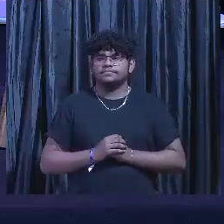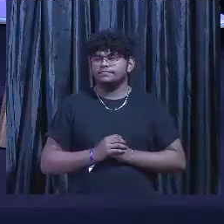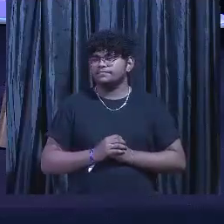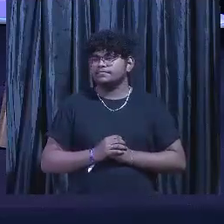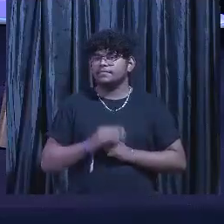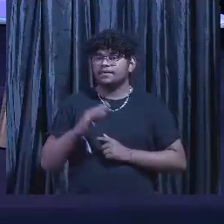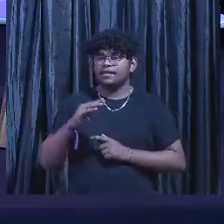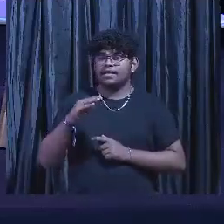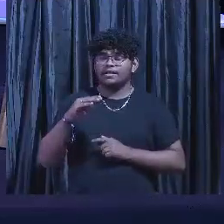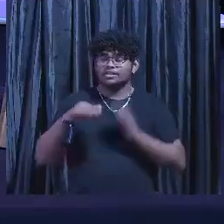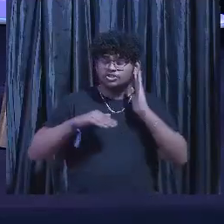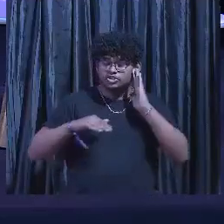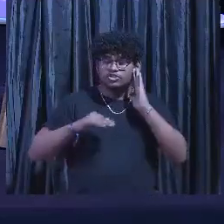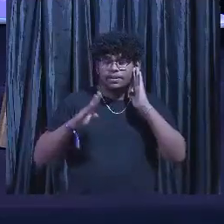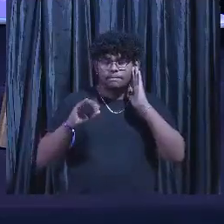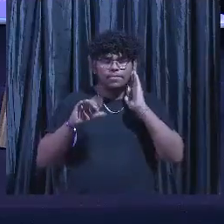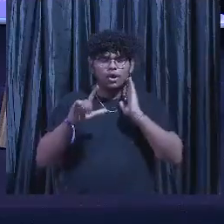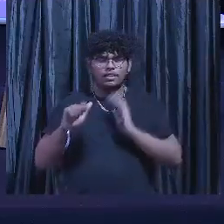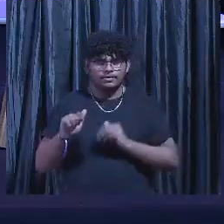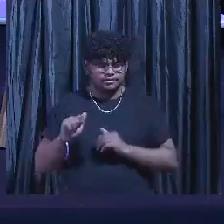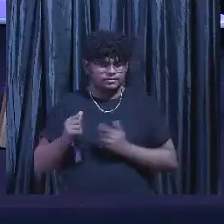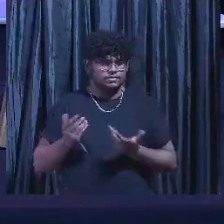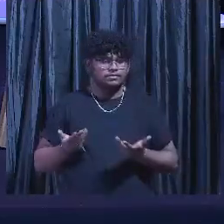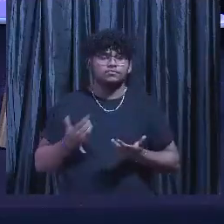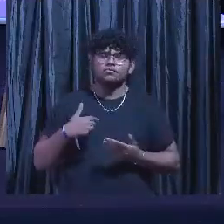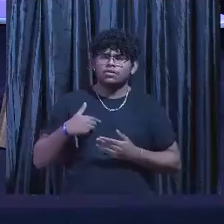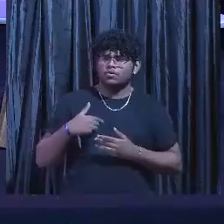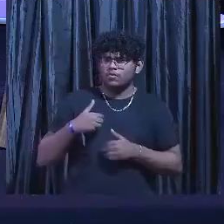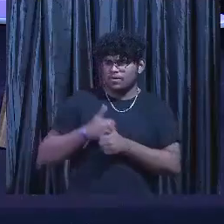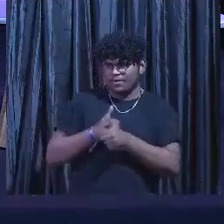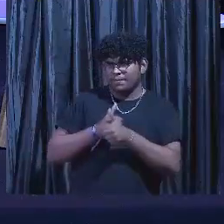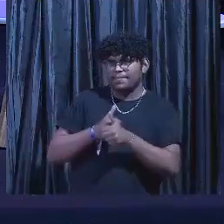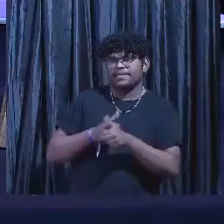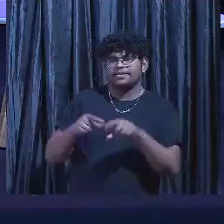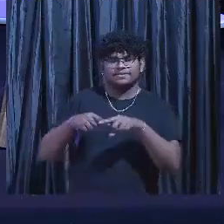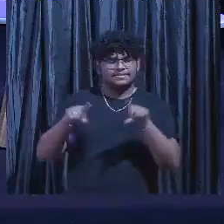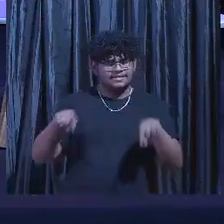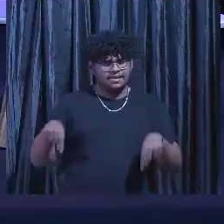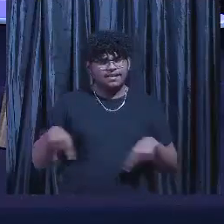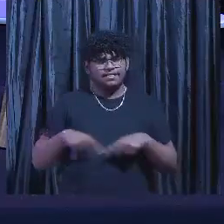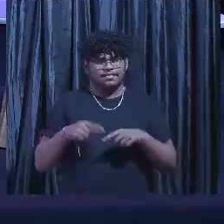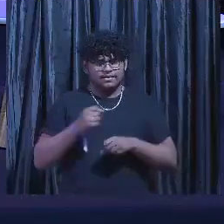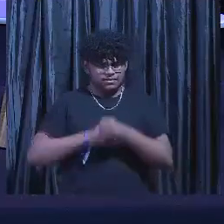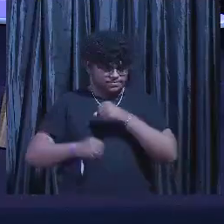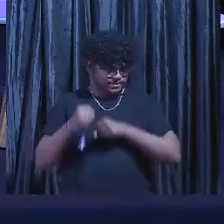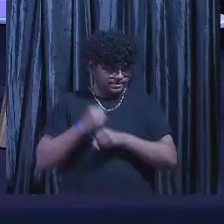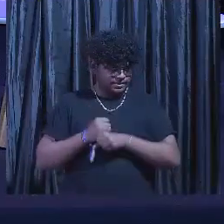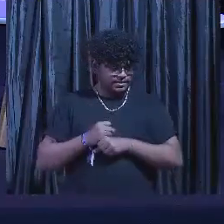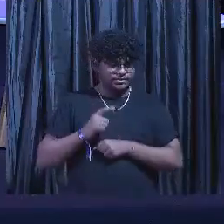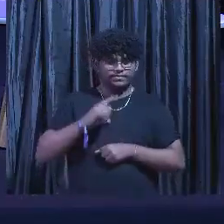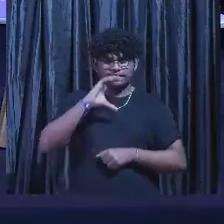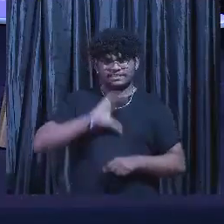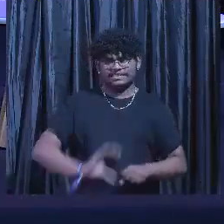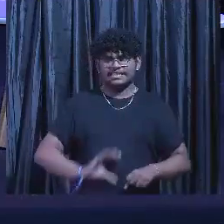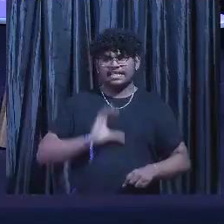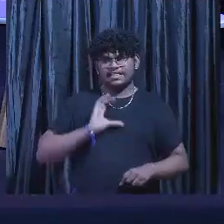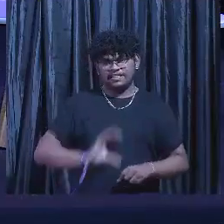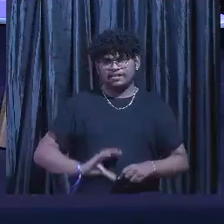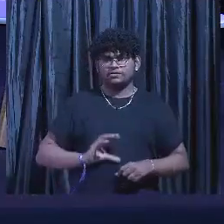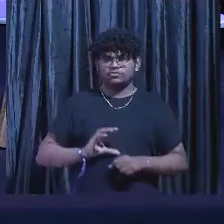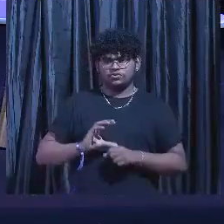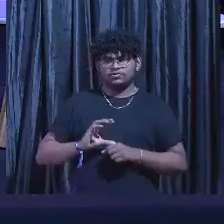Bola, acompanhei, né, a turma do ano passado que a gente fez juntos, o Cidadão de Dados, levando esse conhecimento para